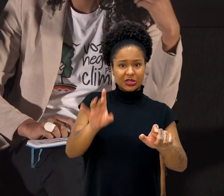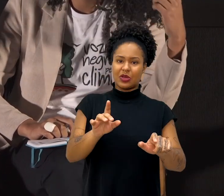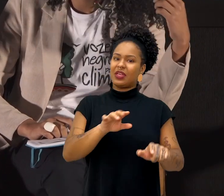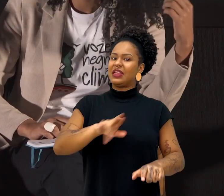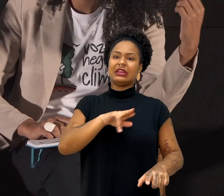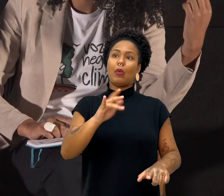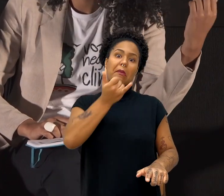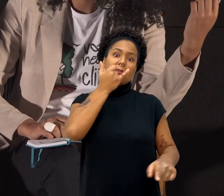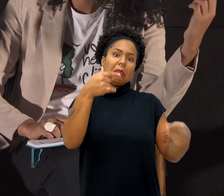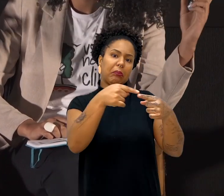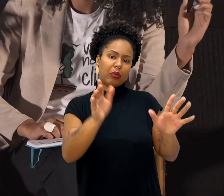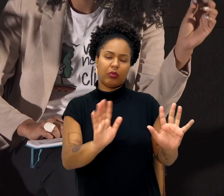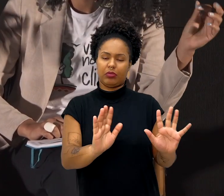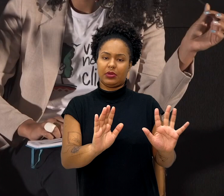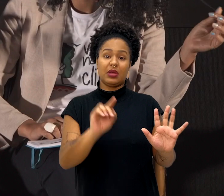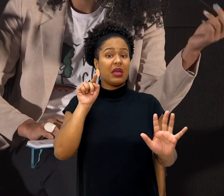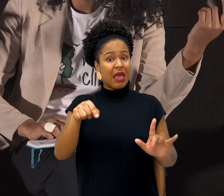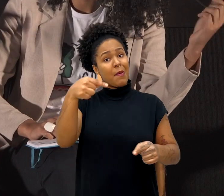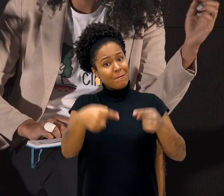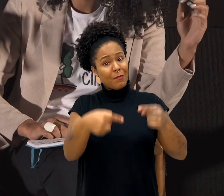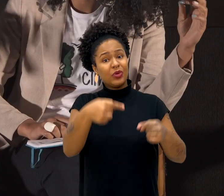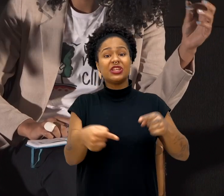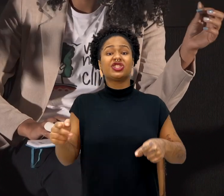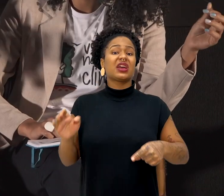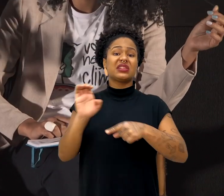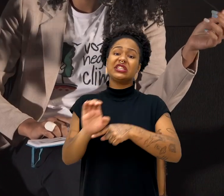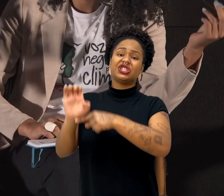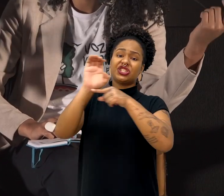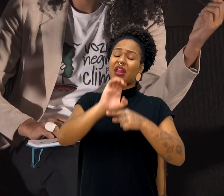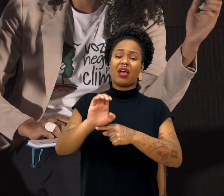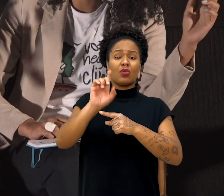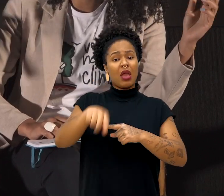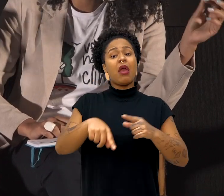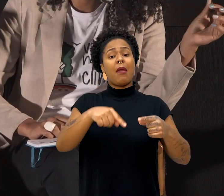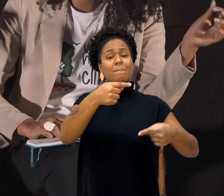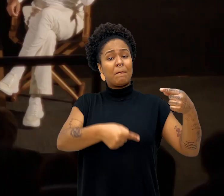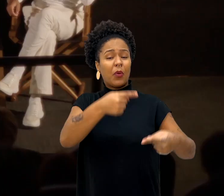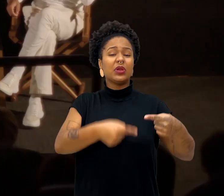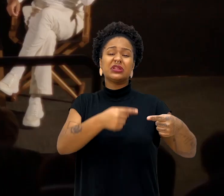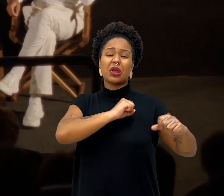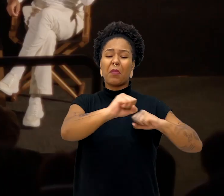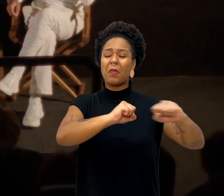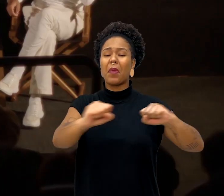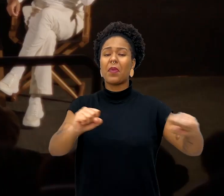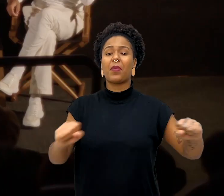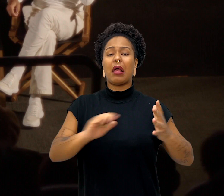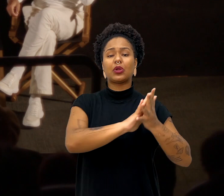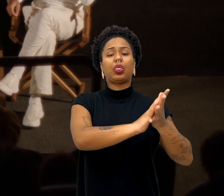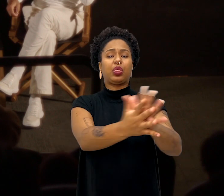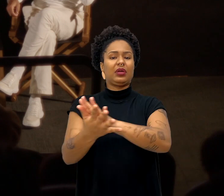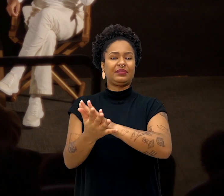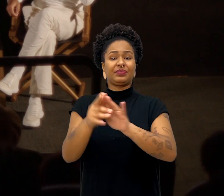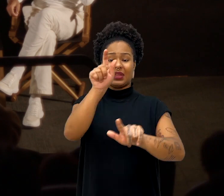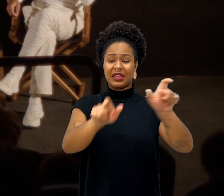morreu. Então, a gente só vê corpos negros ali. Isso não é coincidência. Isso é uma política de Estado,